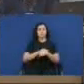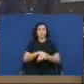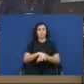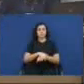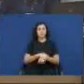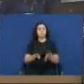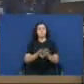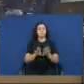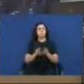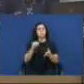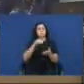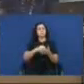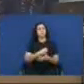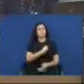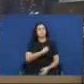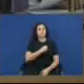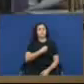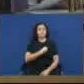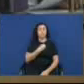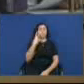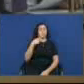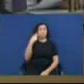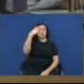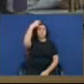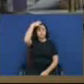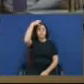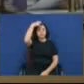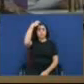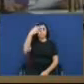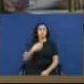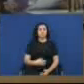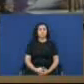expediente. Registrada a presença do vereador Darcy Reis neste expediente.